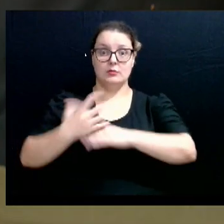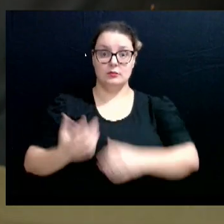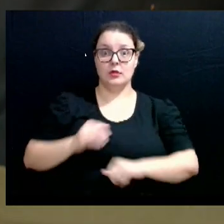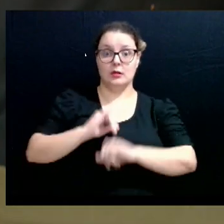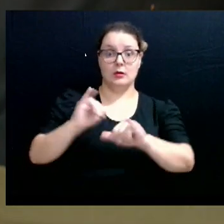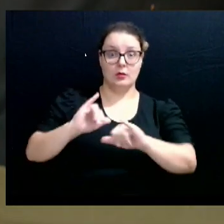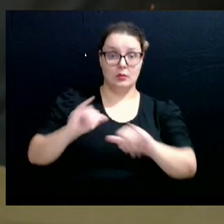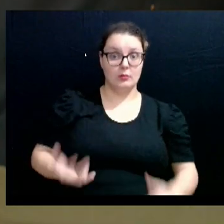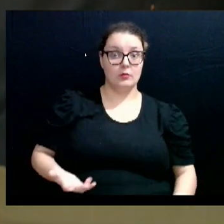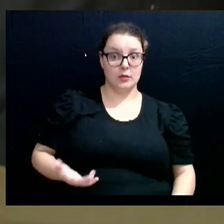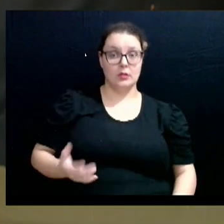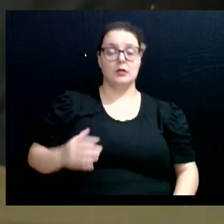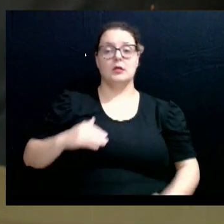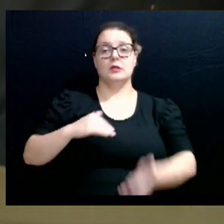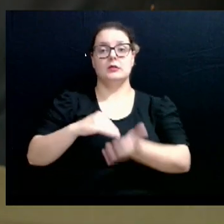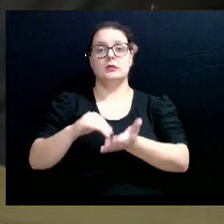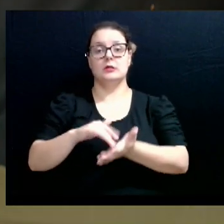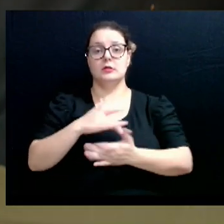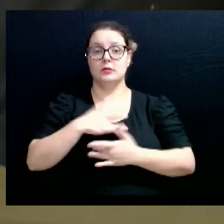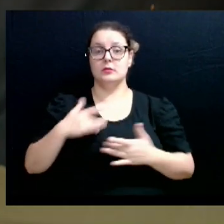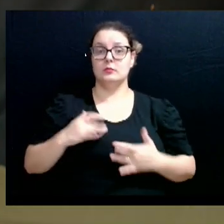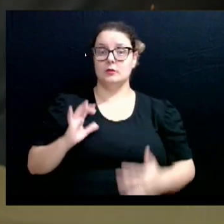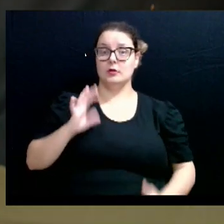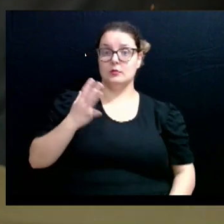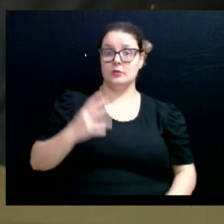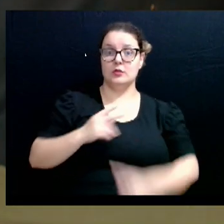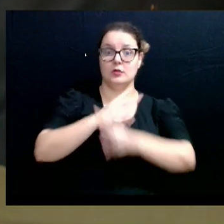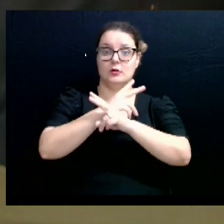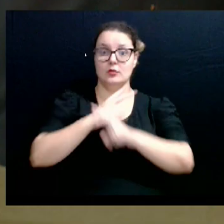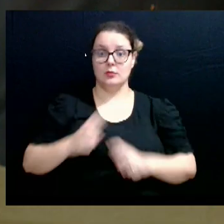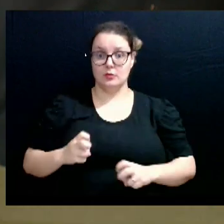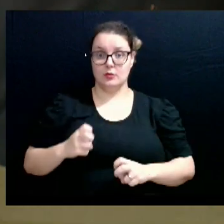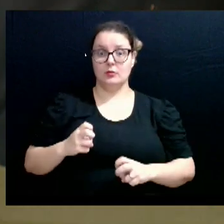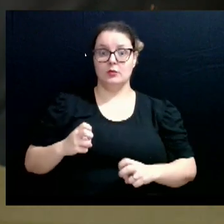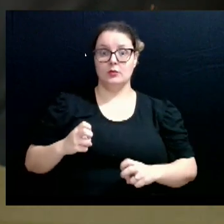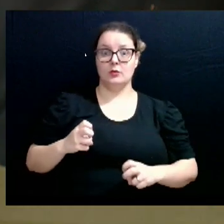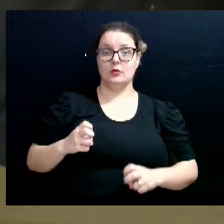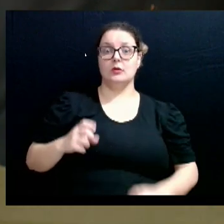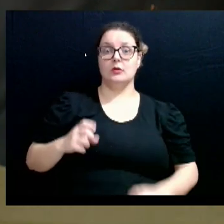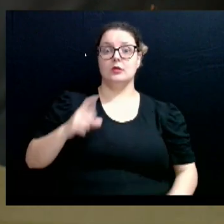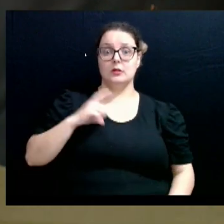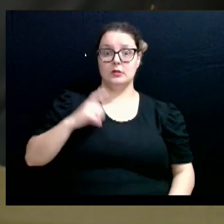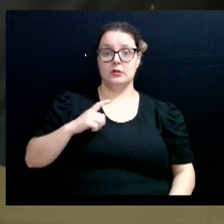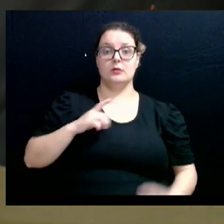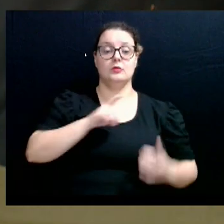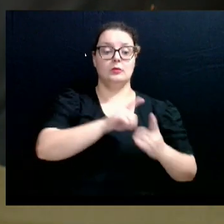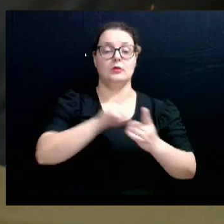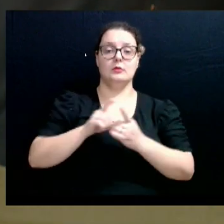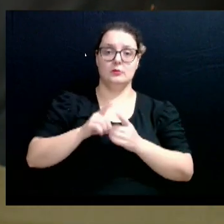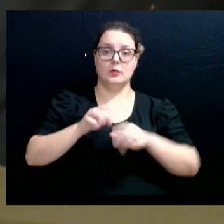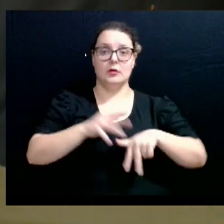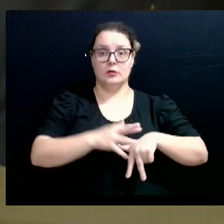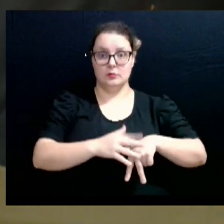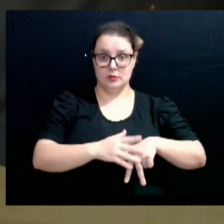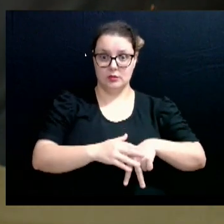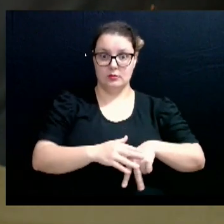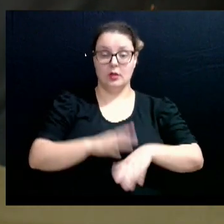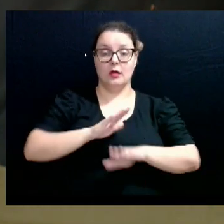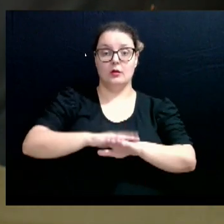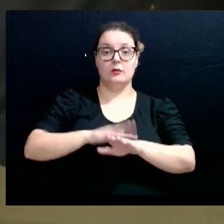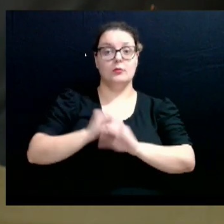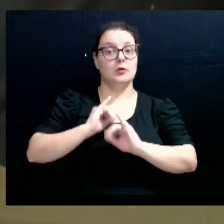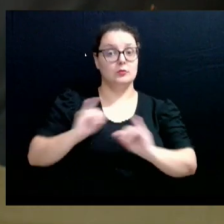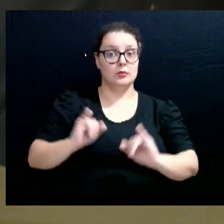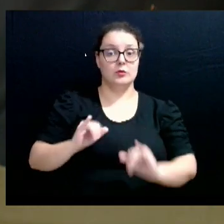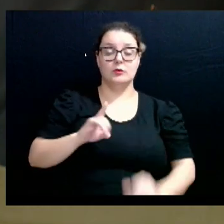Saúde sobre ocorrências de intoxicação contadas a partir do atendimento ao paciente. A medida, publicada no Diário